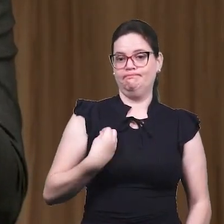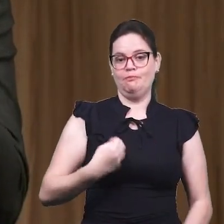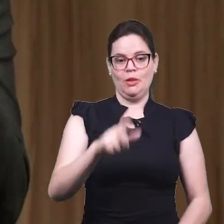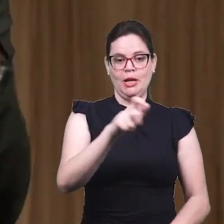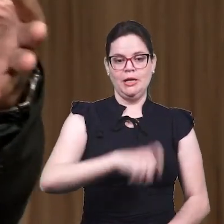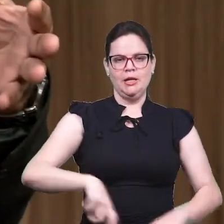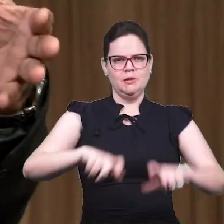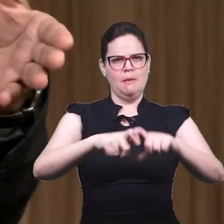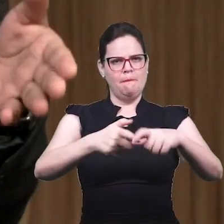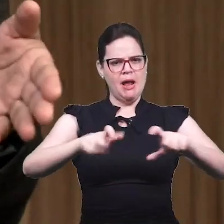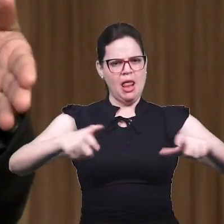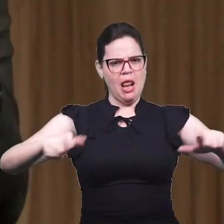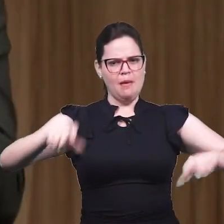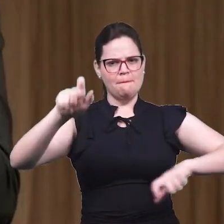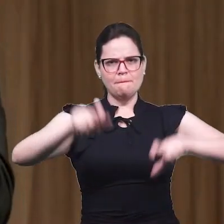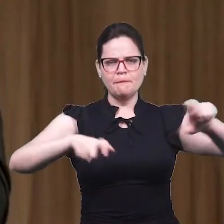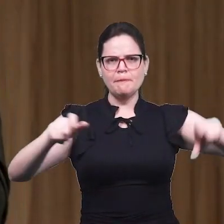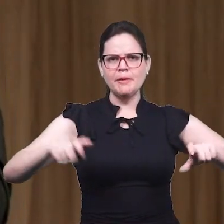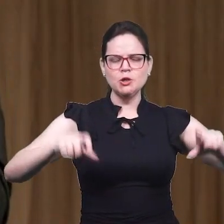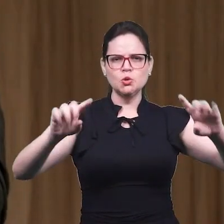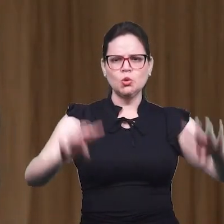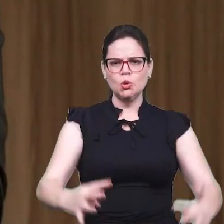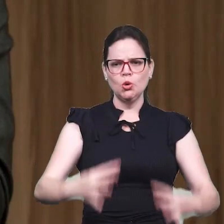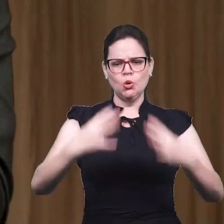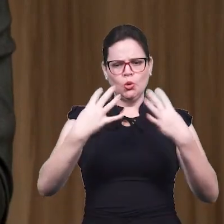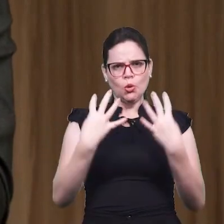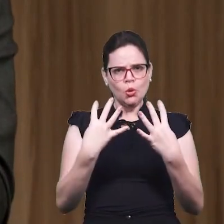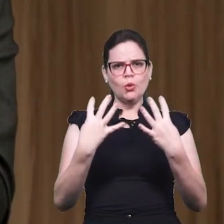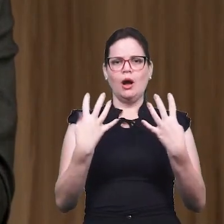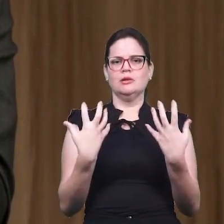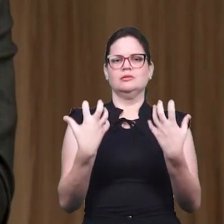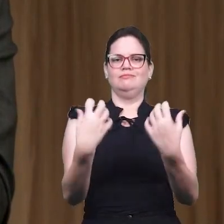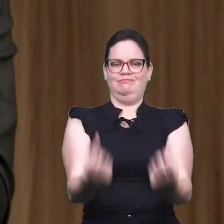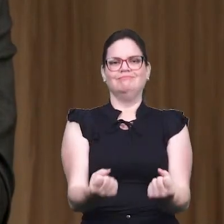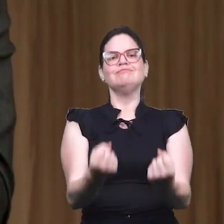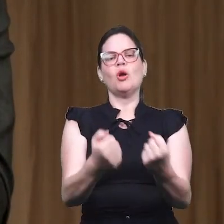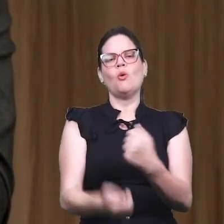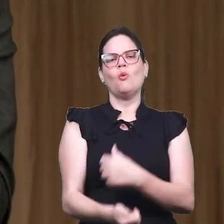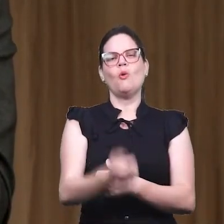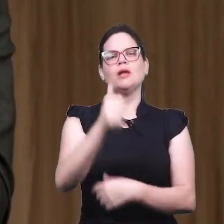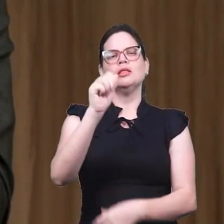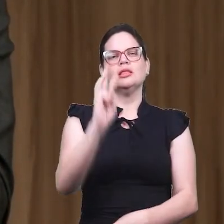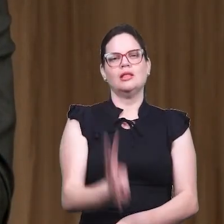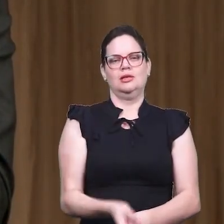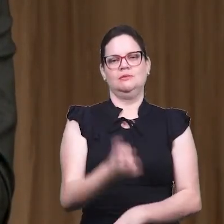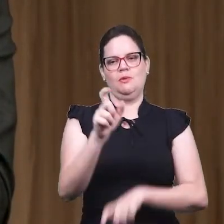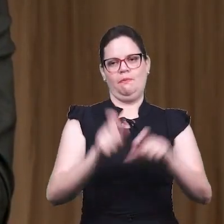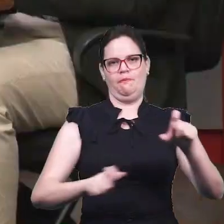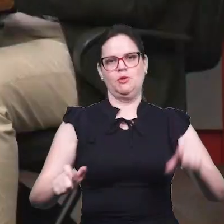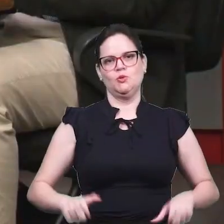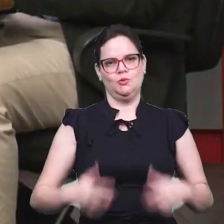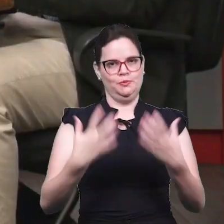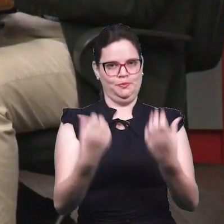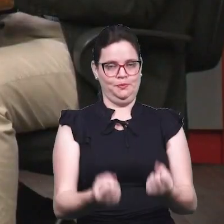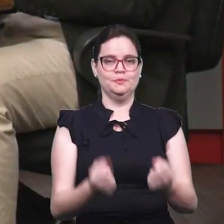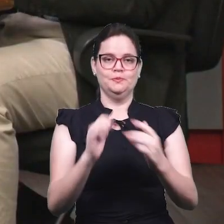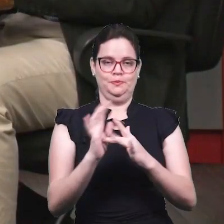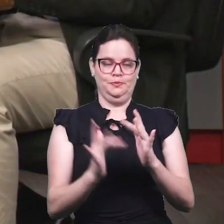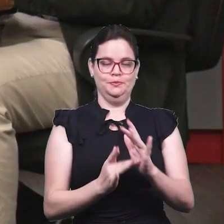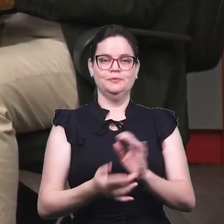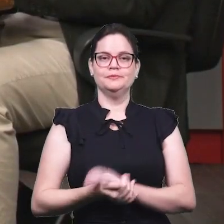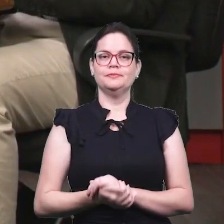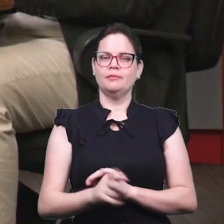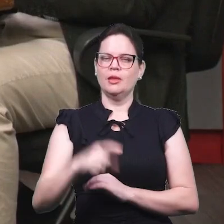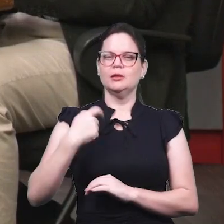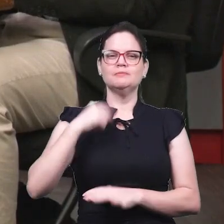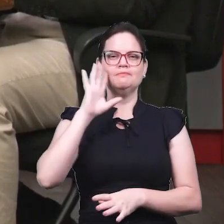e, então, um grande grupo de convertidos de quase 3.000 almas. Dessa forma, então,